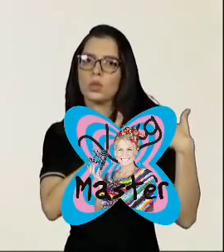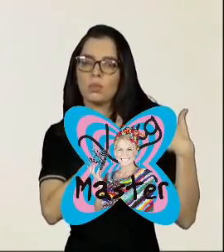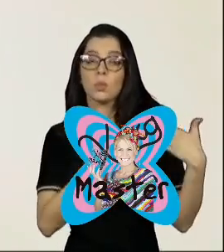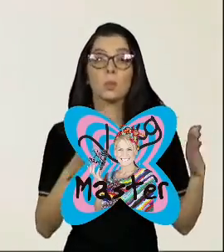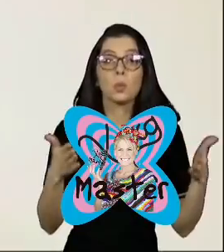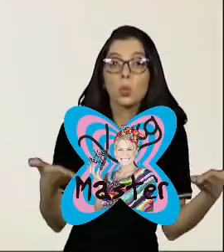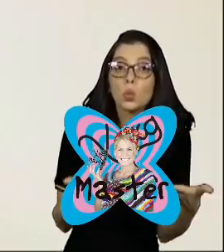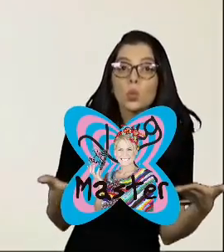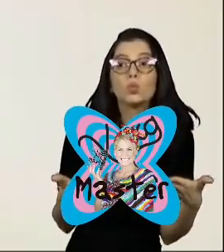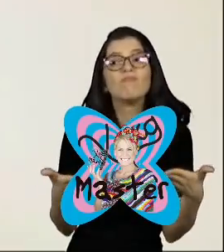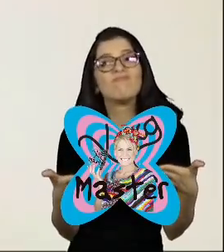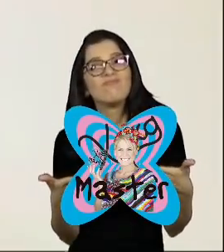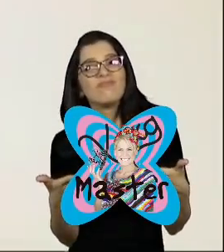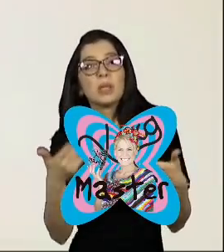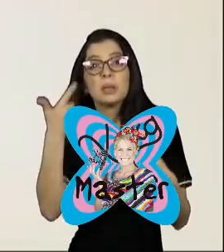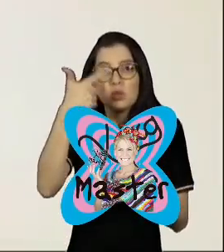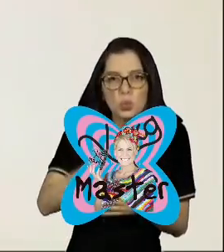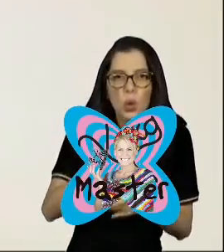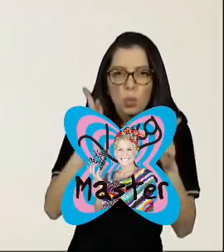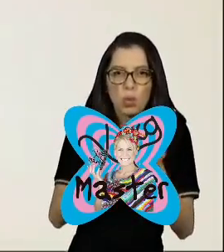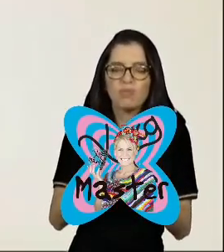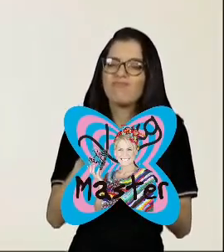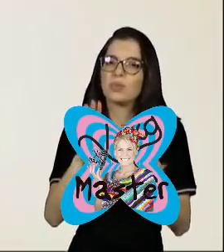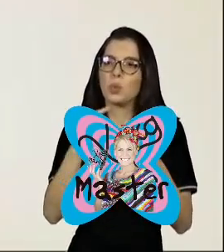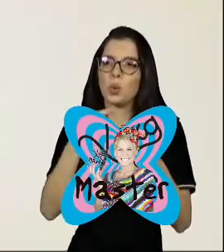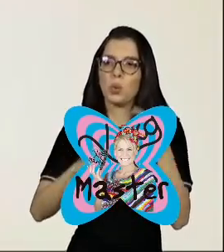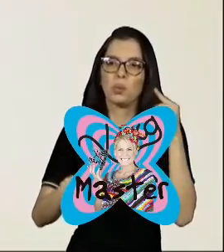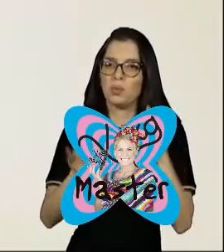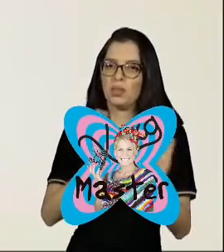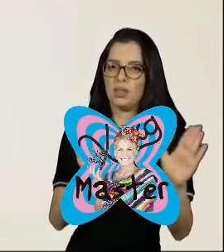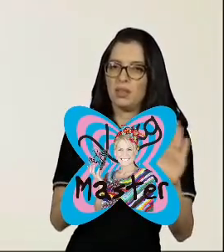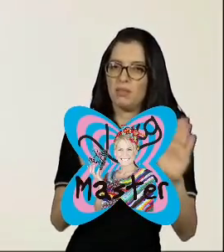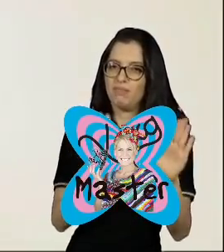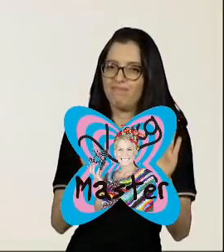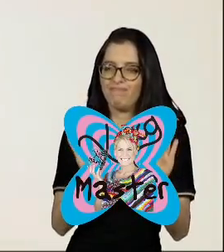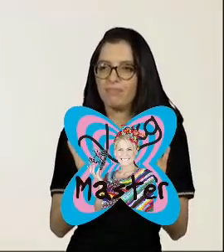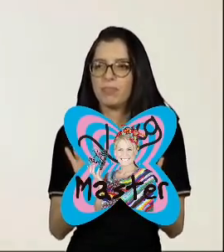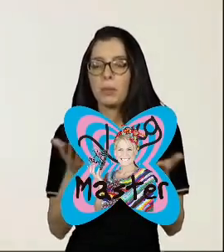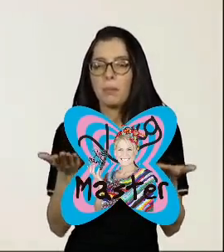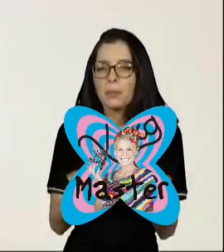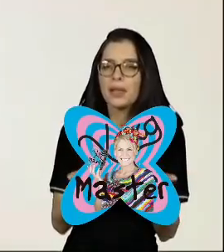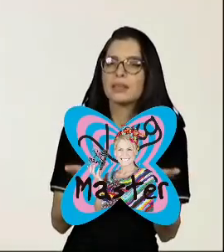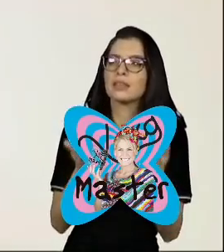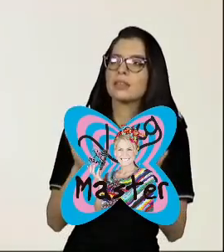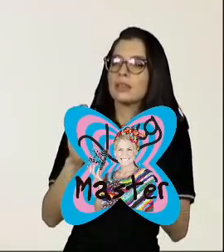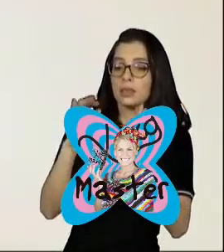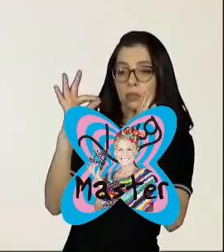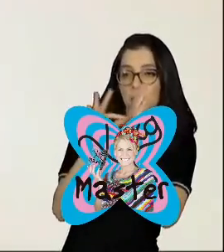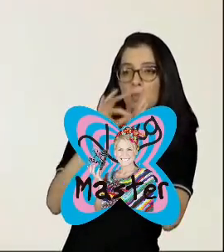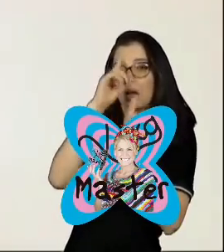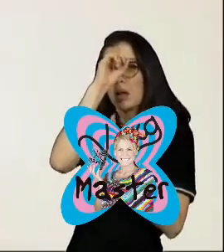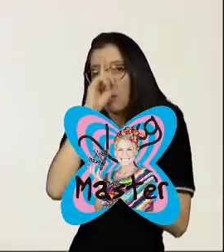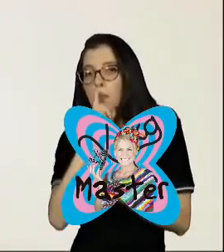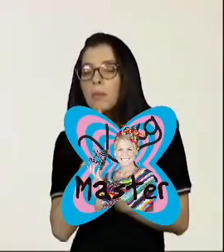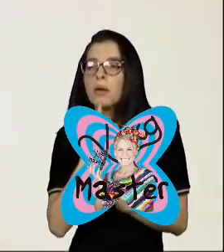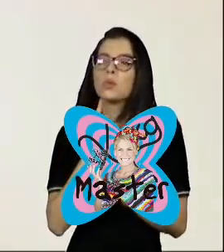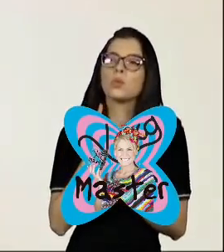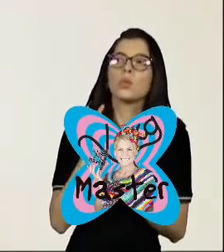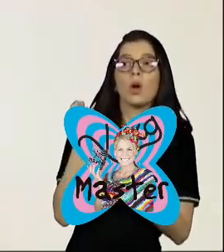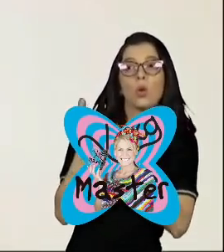dia repetidos tirando o Vila Sésamo é uma coisa do Sítio do Picapau Amarelo algumas pessoas até